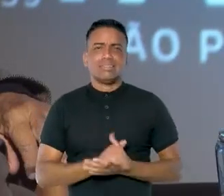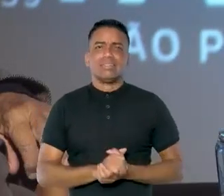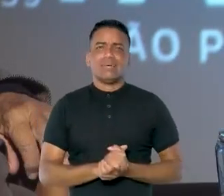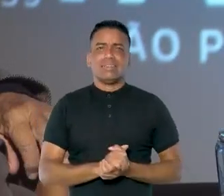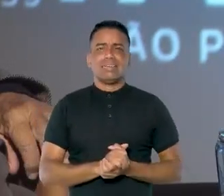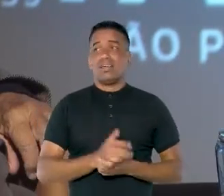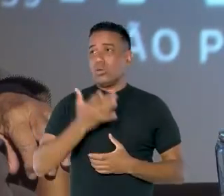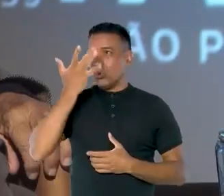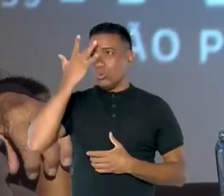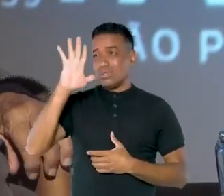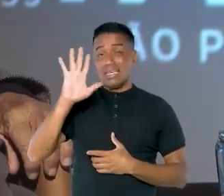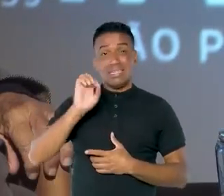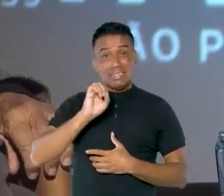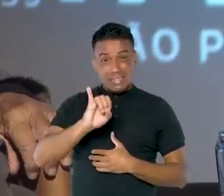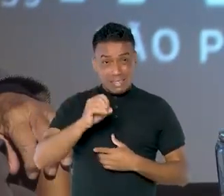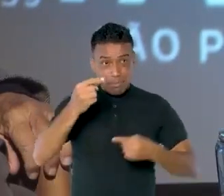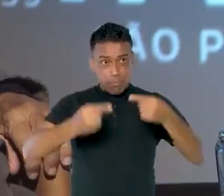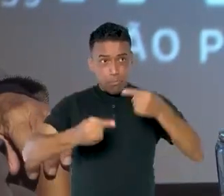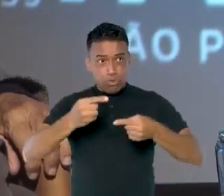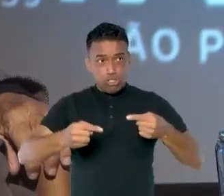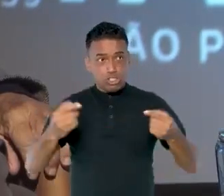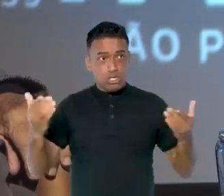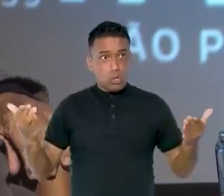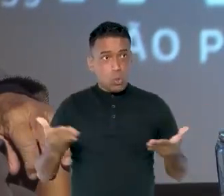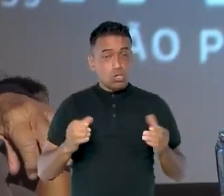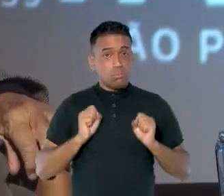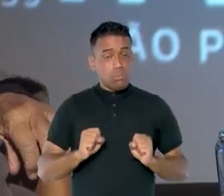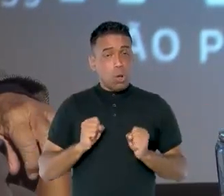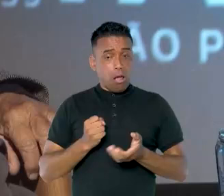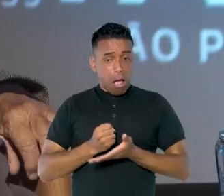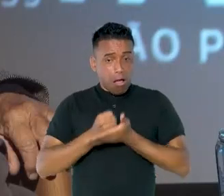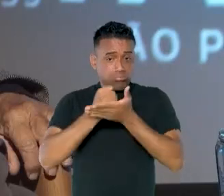não sei se a política hoje pode fazer muito